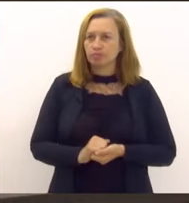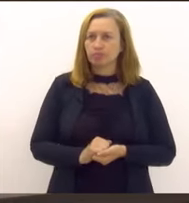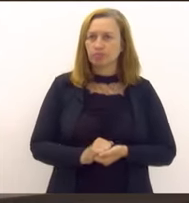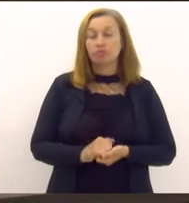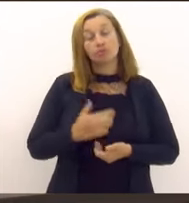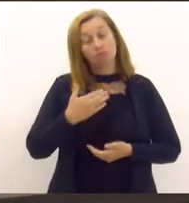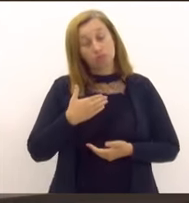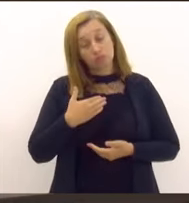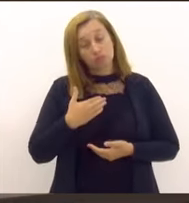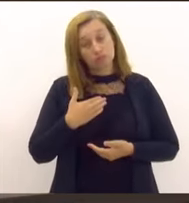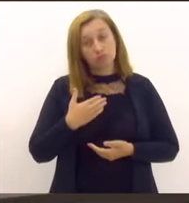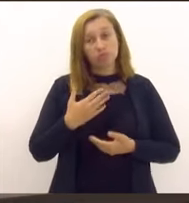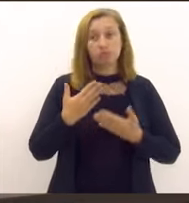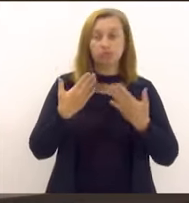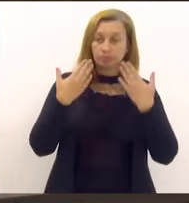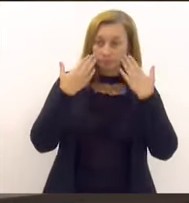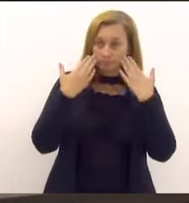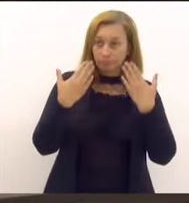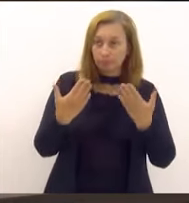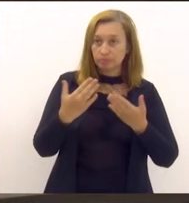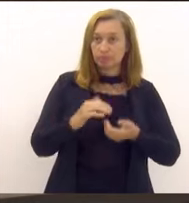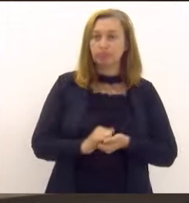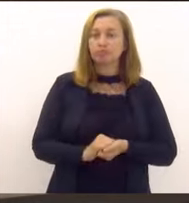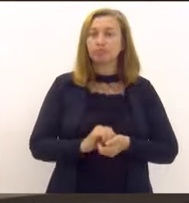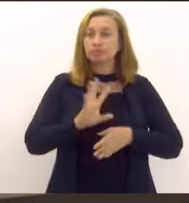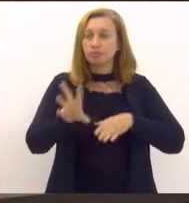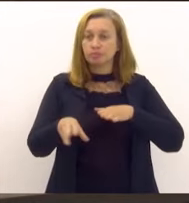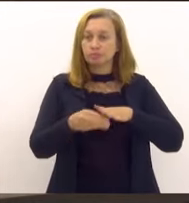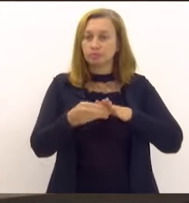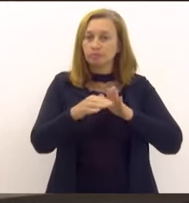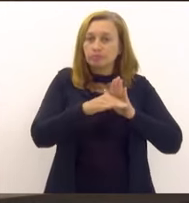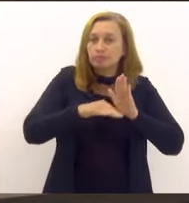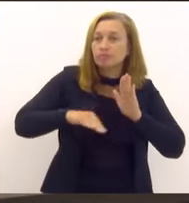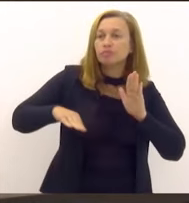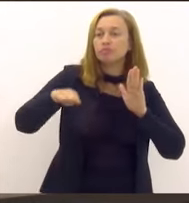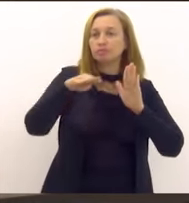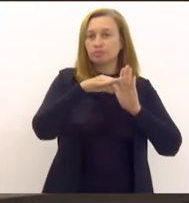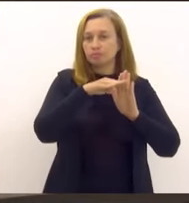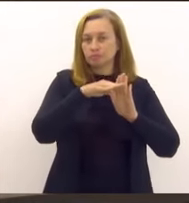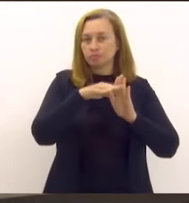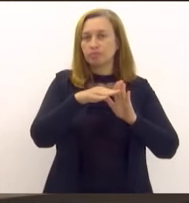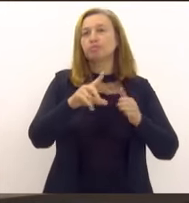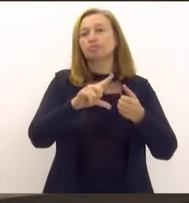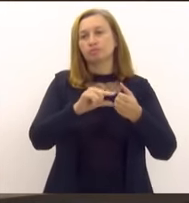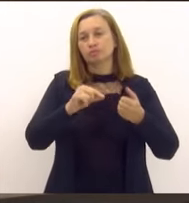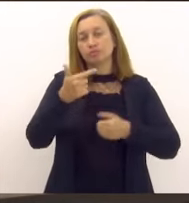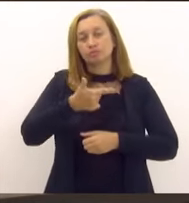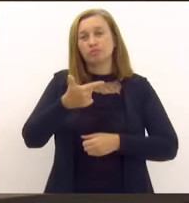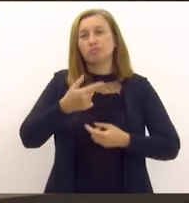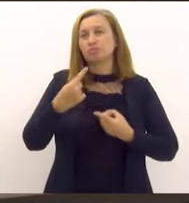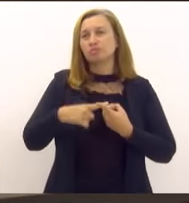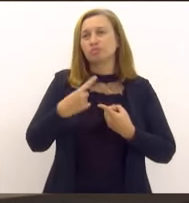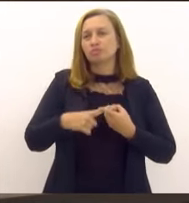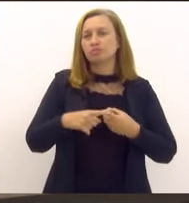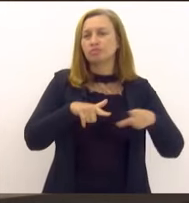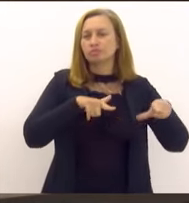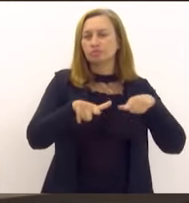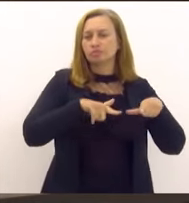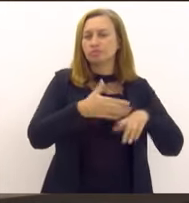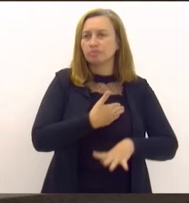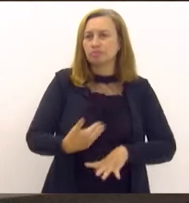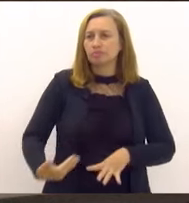Eu apresentei, no mérito, uma emenda supressiva a esse artigo 2º, porque esses empregos